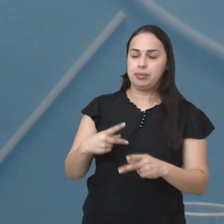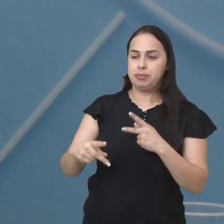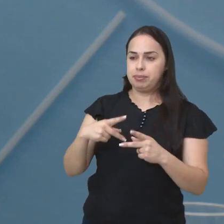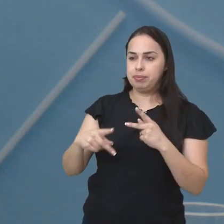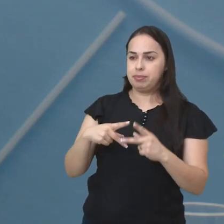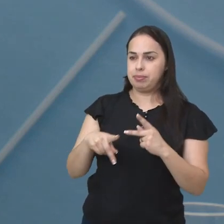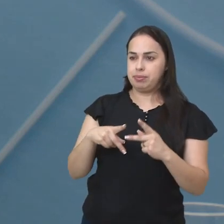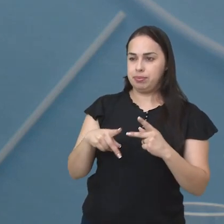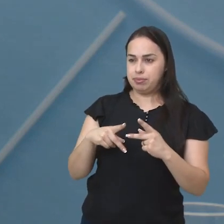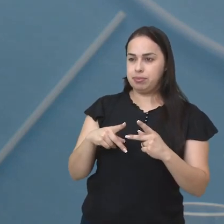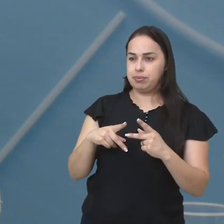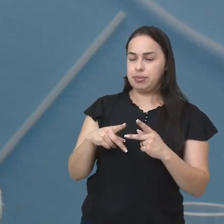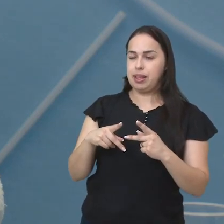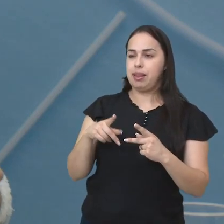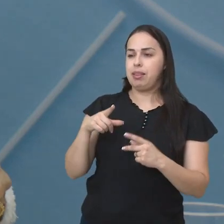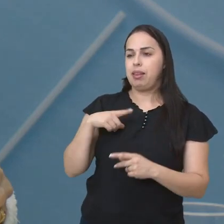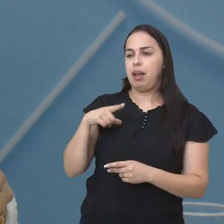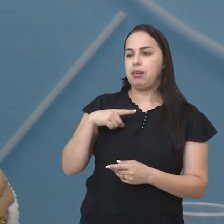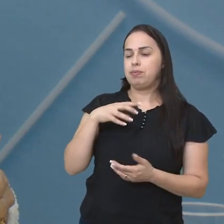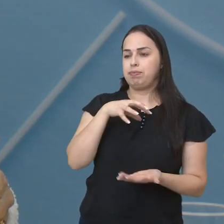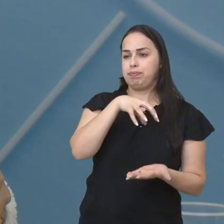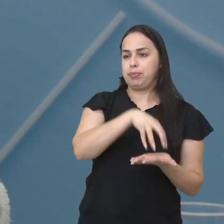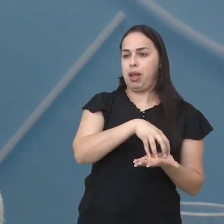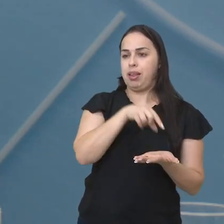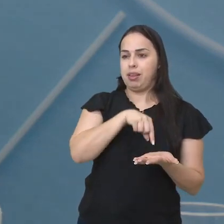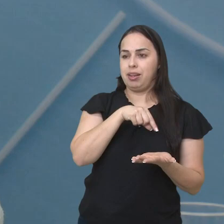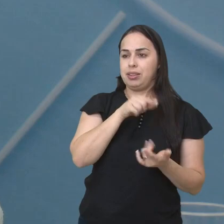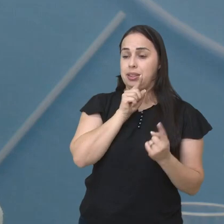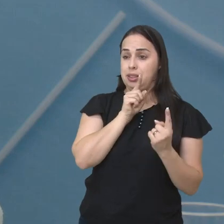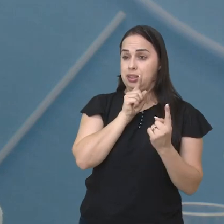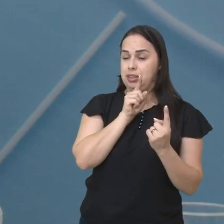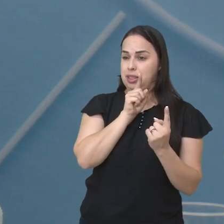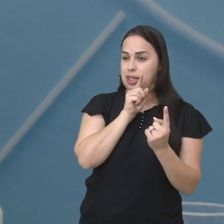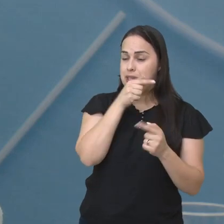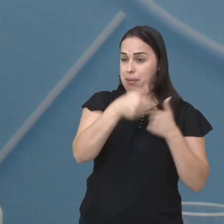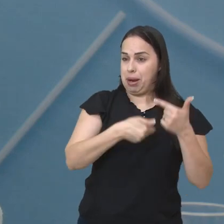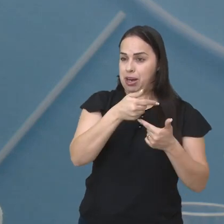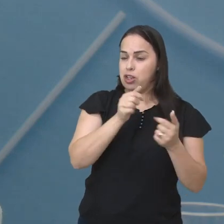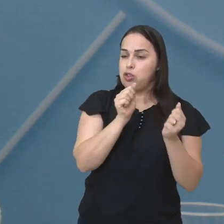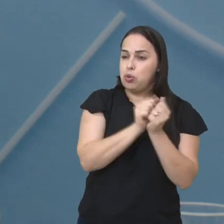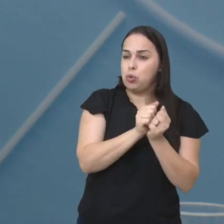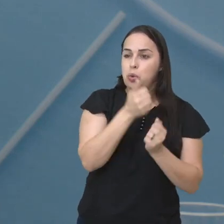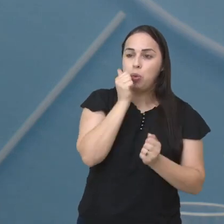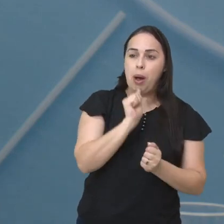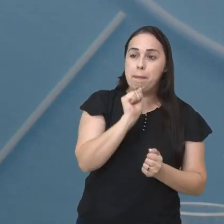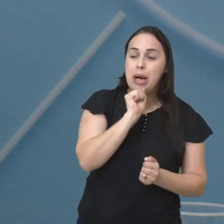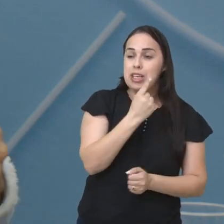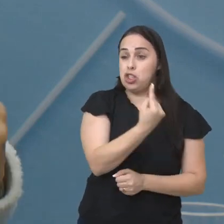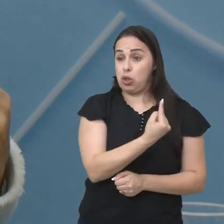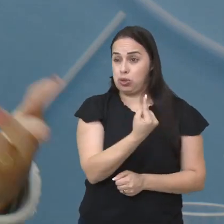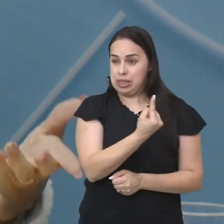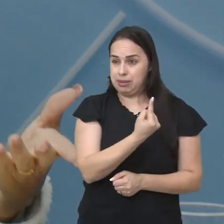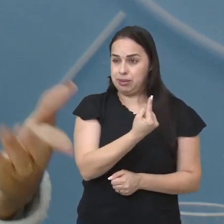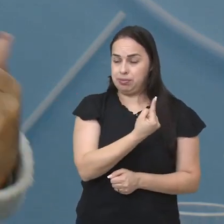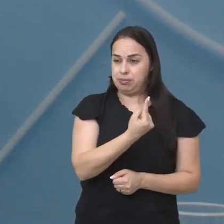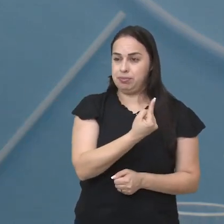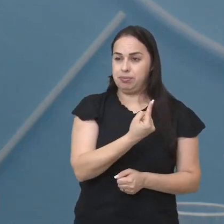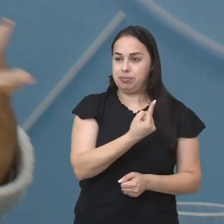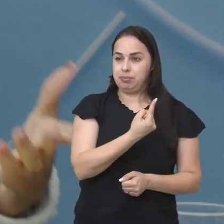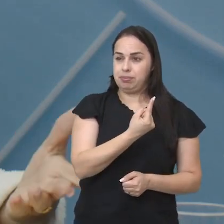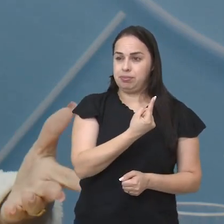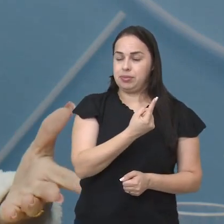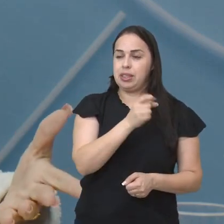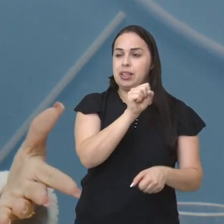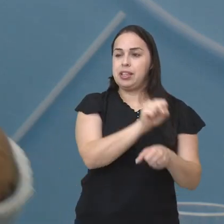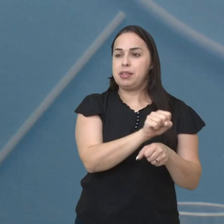nós temos entidades que elas trabalham com mães solos que estão à espera